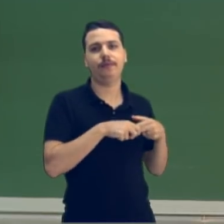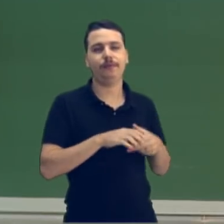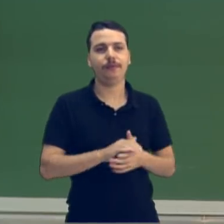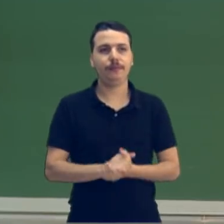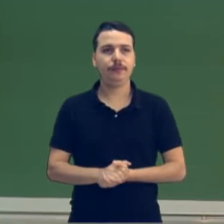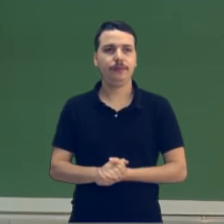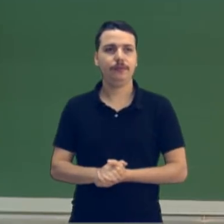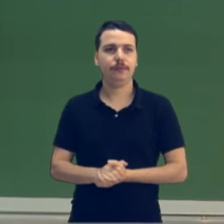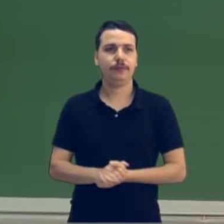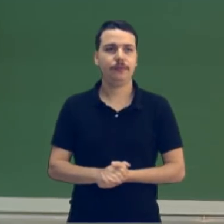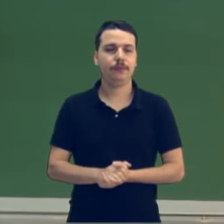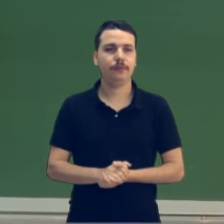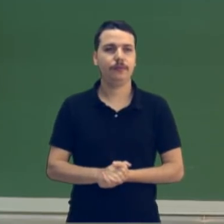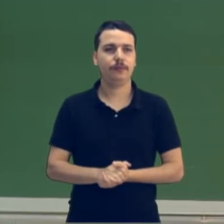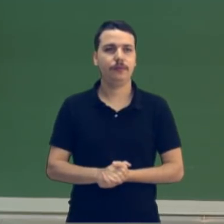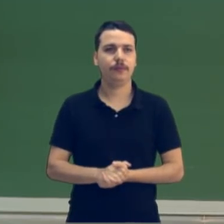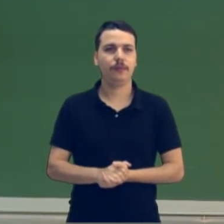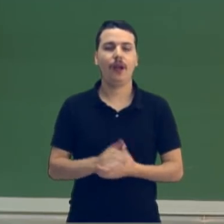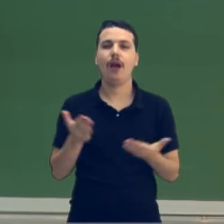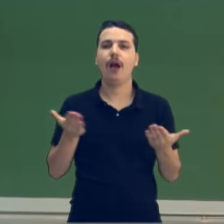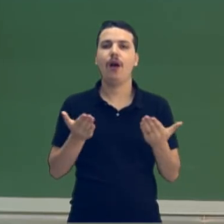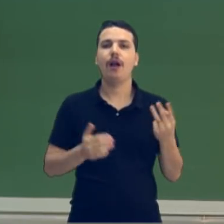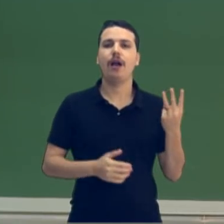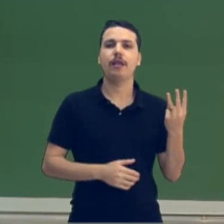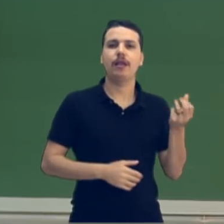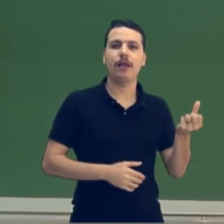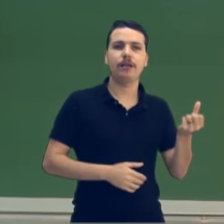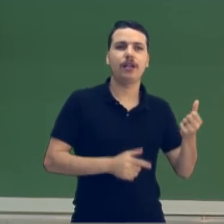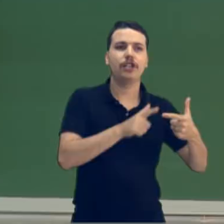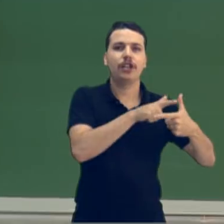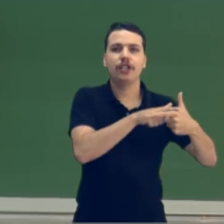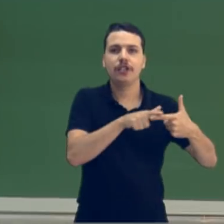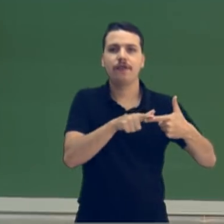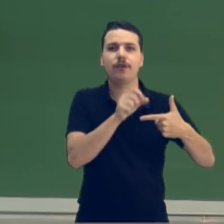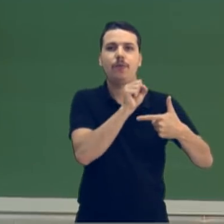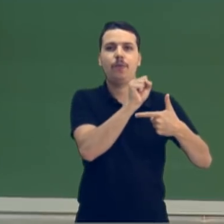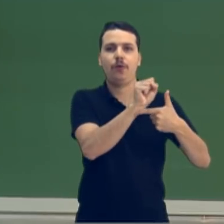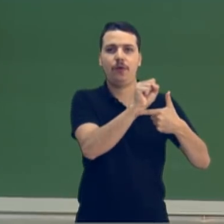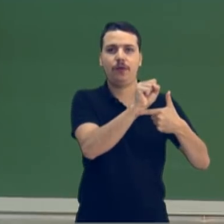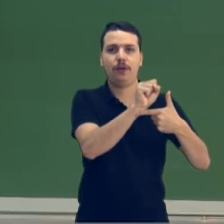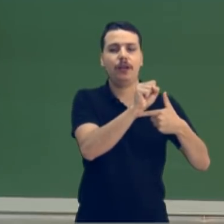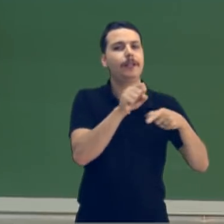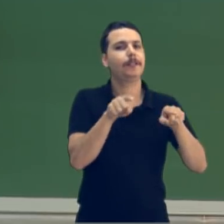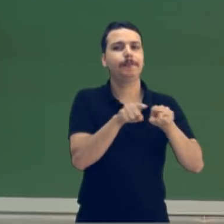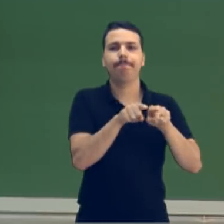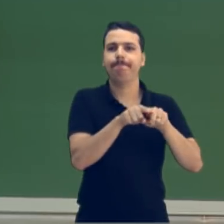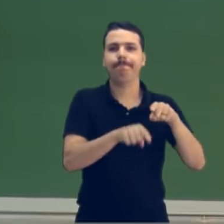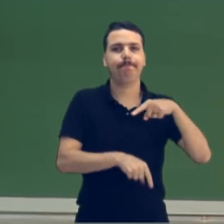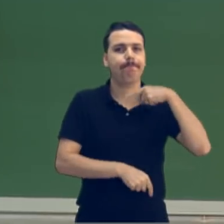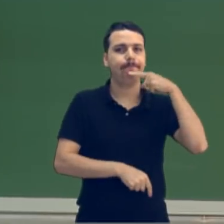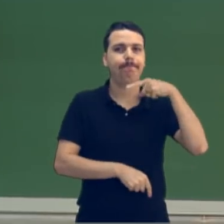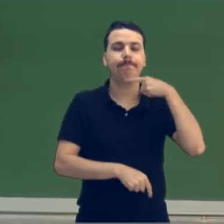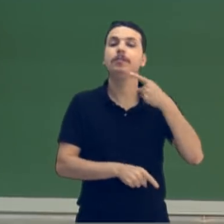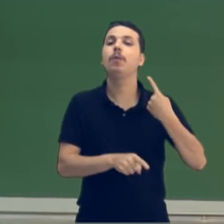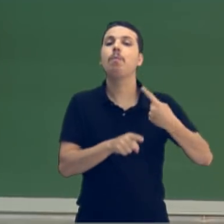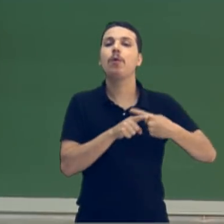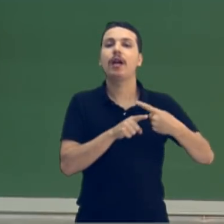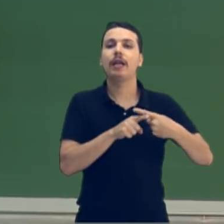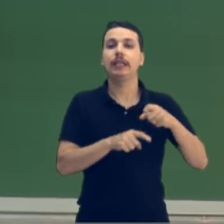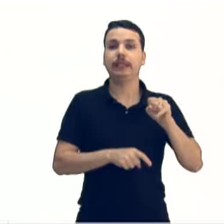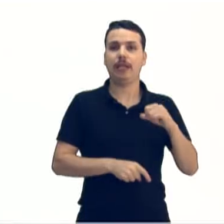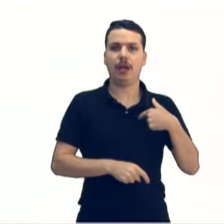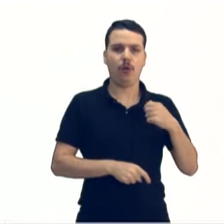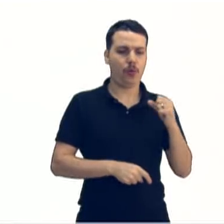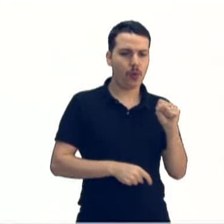para o próximo, eu tenho aqui o 36 divididos por 8. Também não deu certo. Por quê? Porque se eu